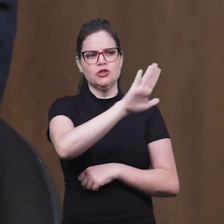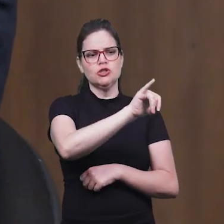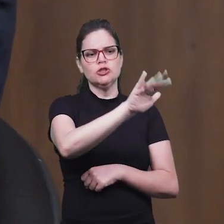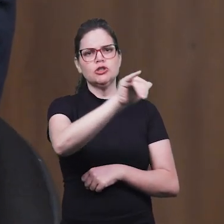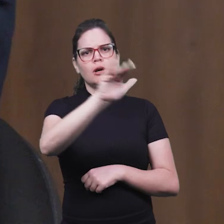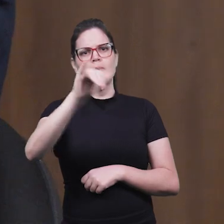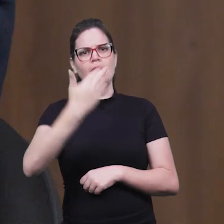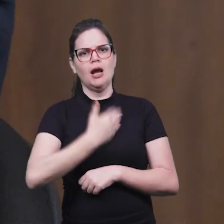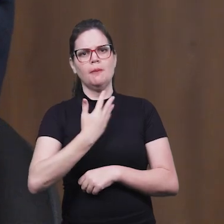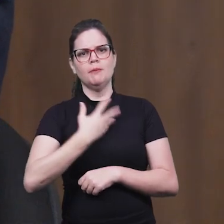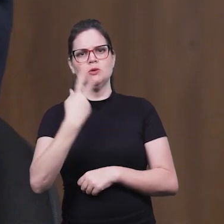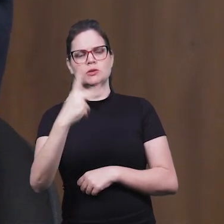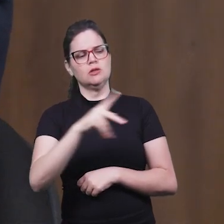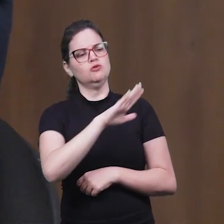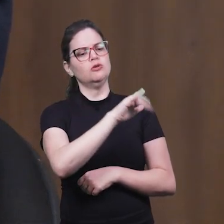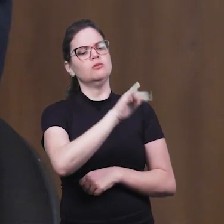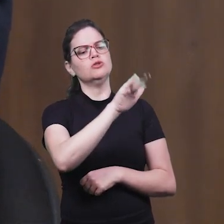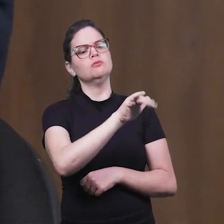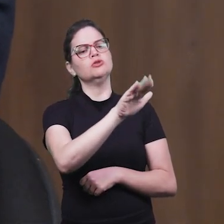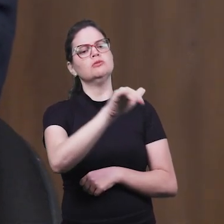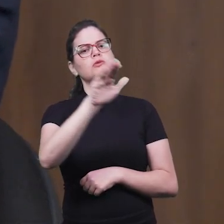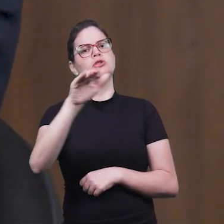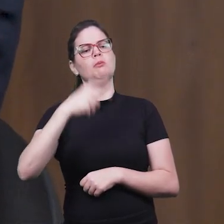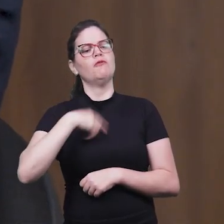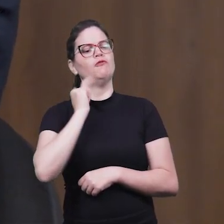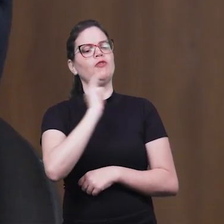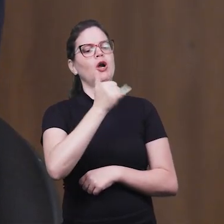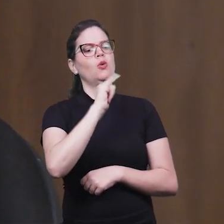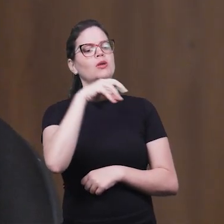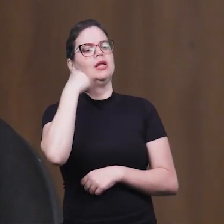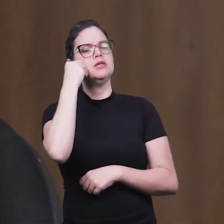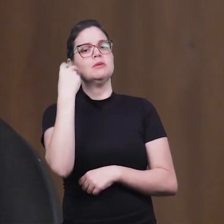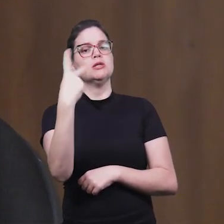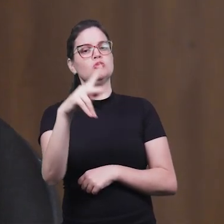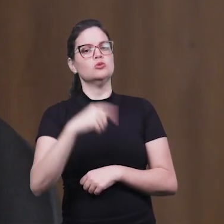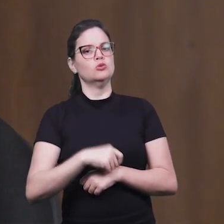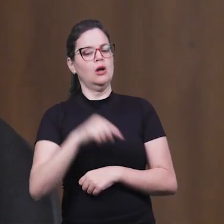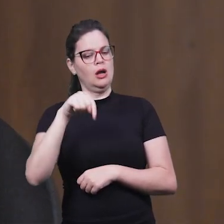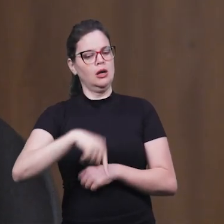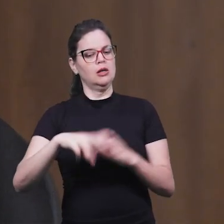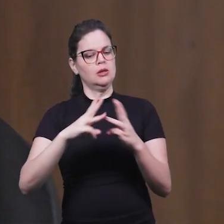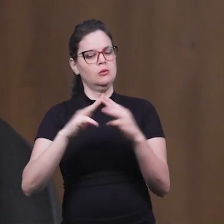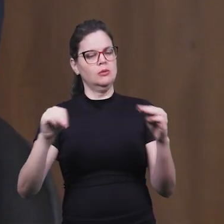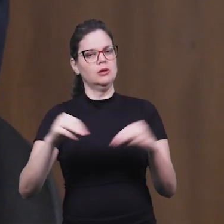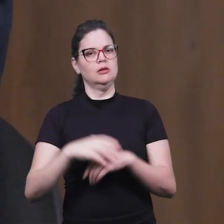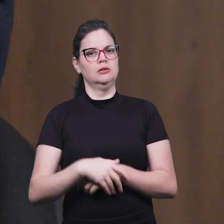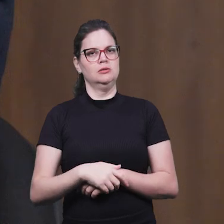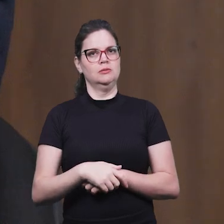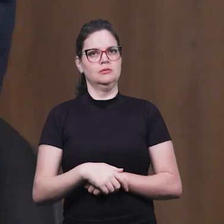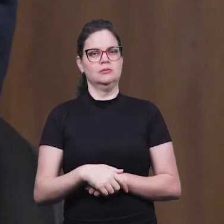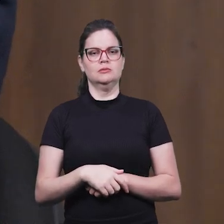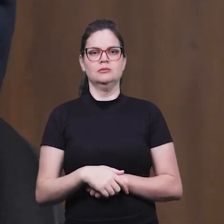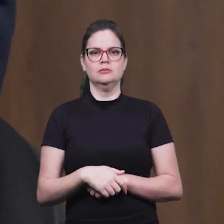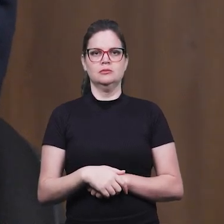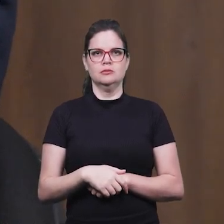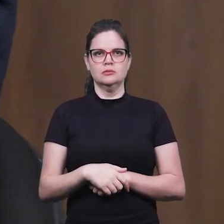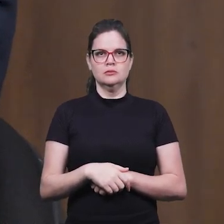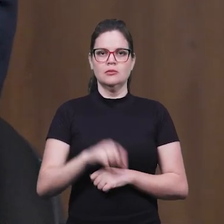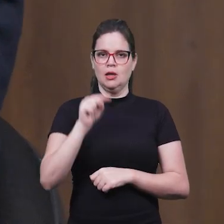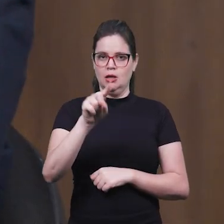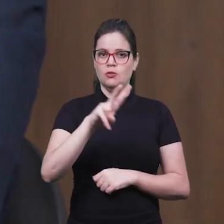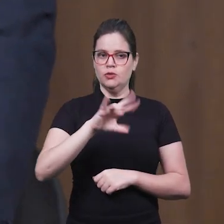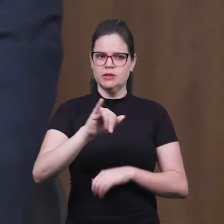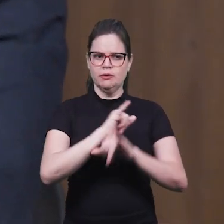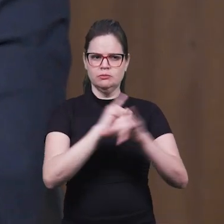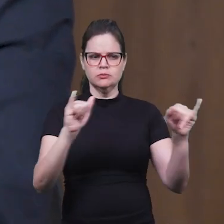colegas sobre a experiência que você teve comigo. Tal. E você vai anunciar a segunda